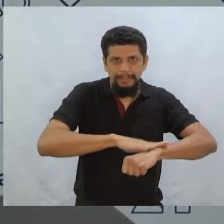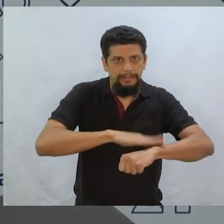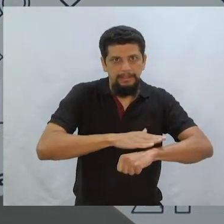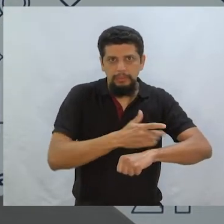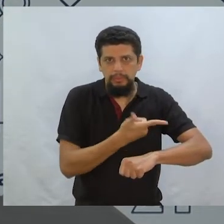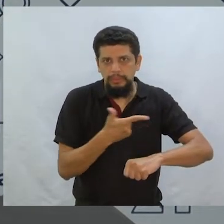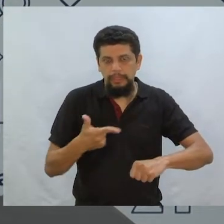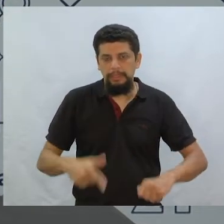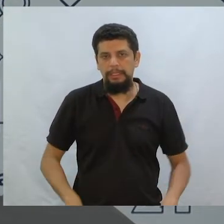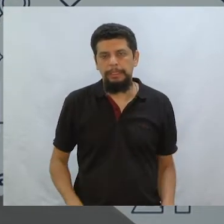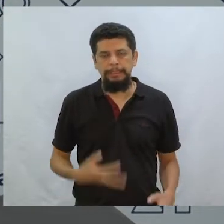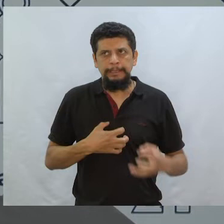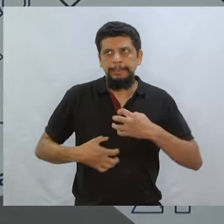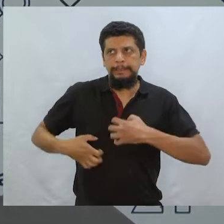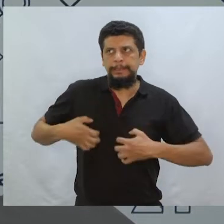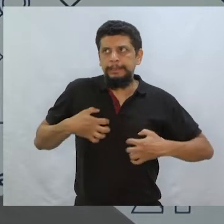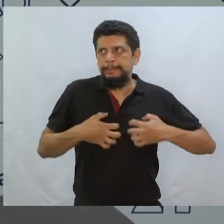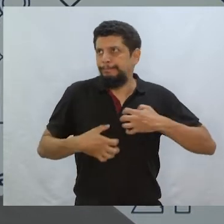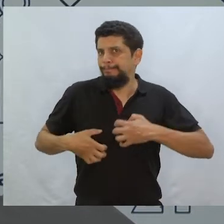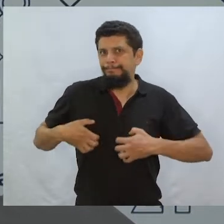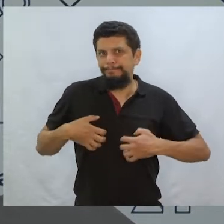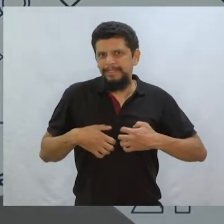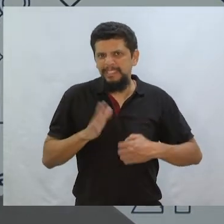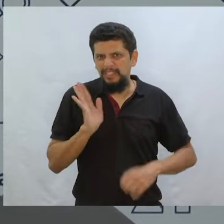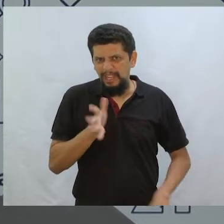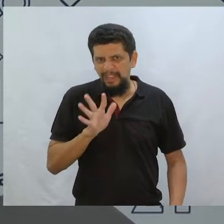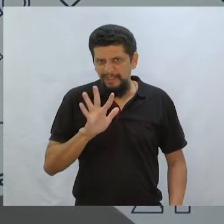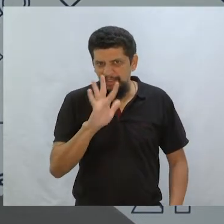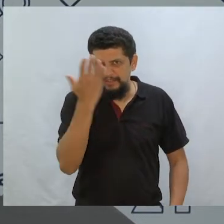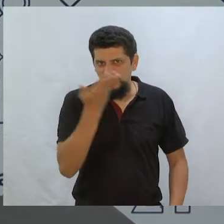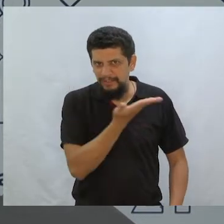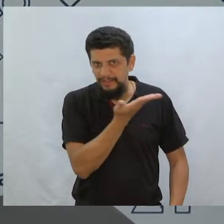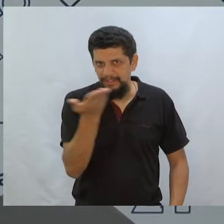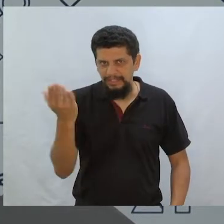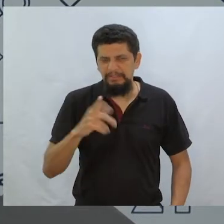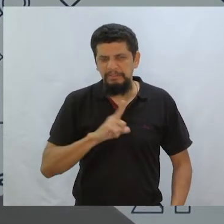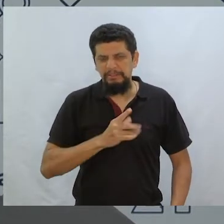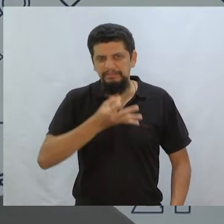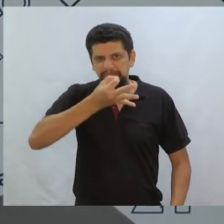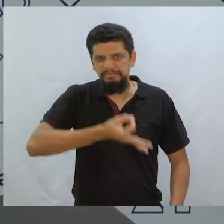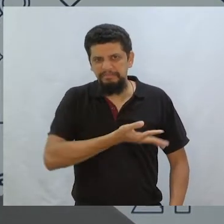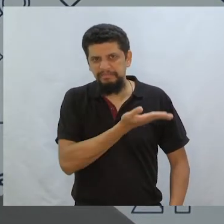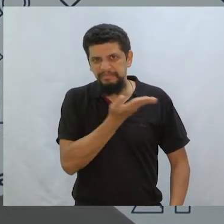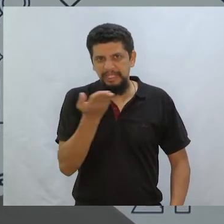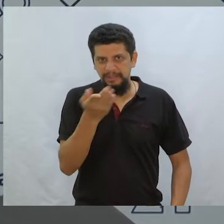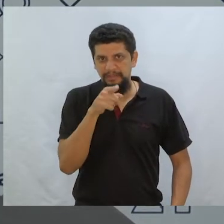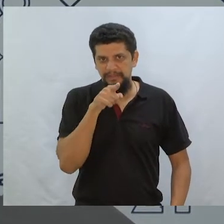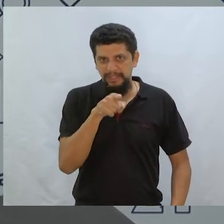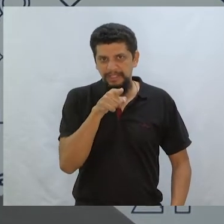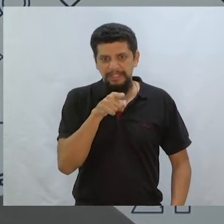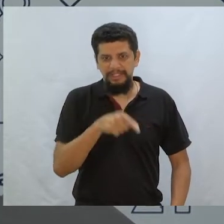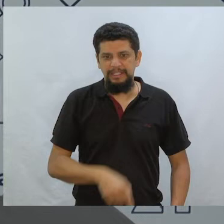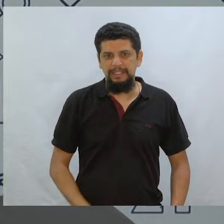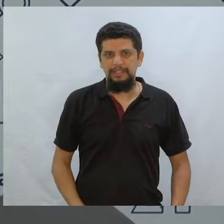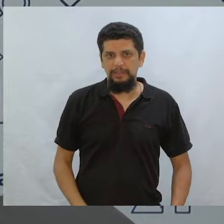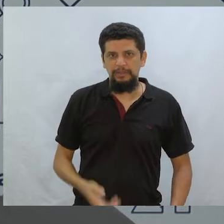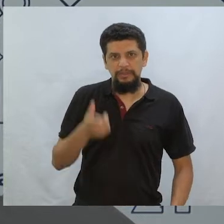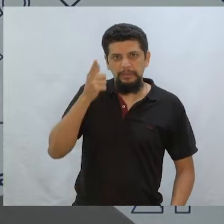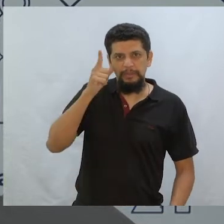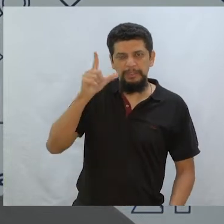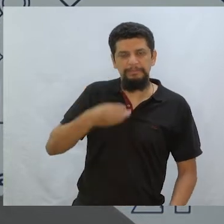hora e você desesper nos últimos minutos se já aconteceu isso com você eu tenho certeza que você está